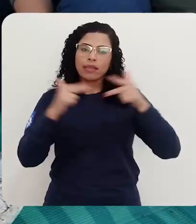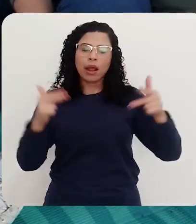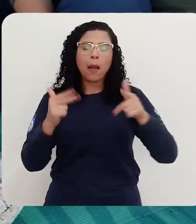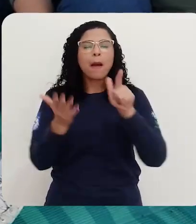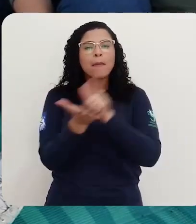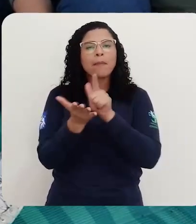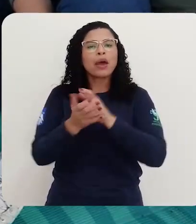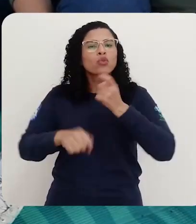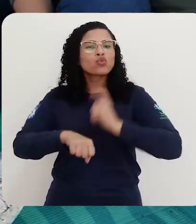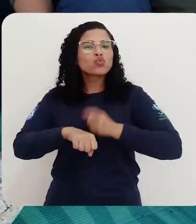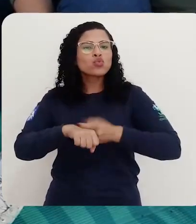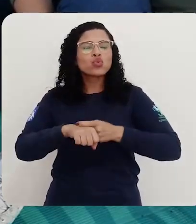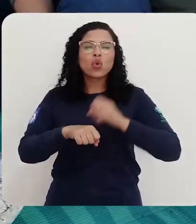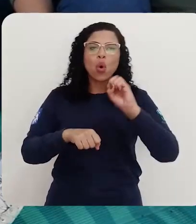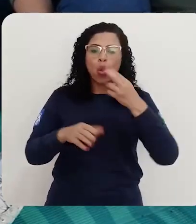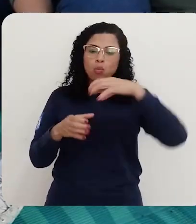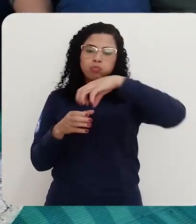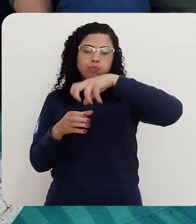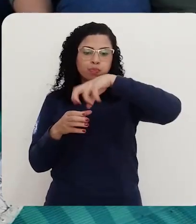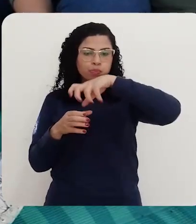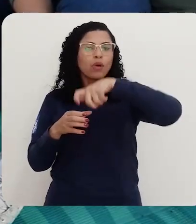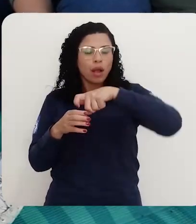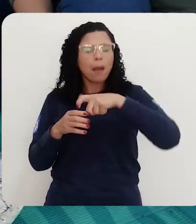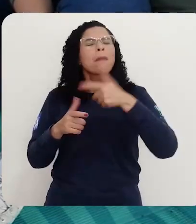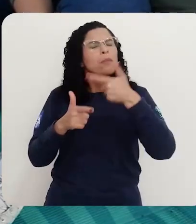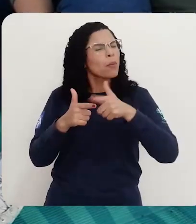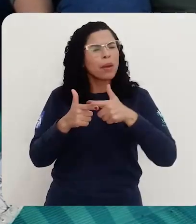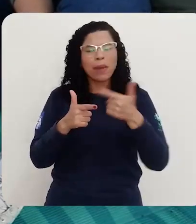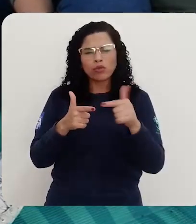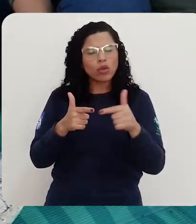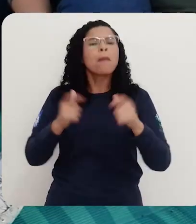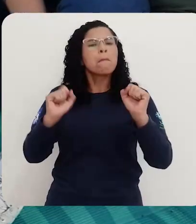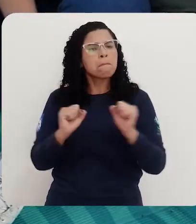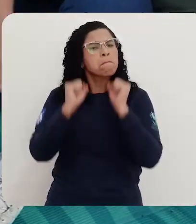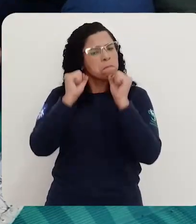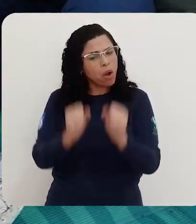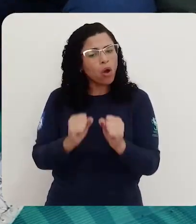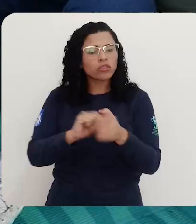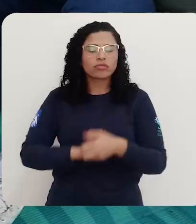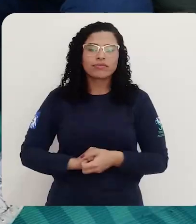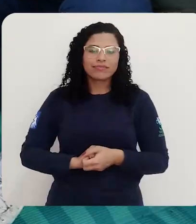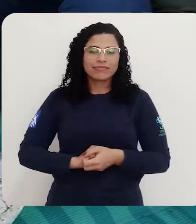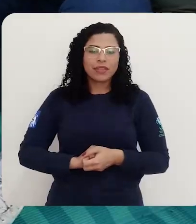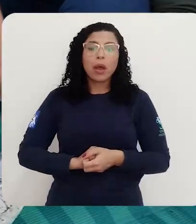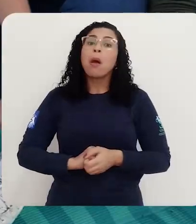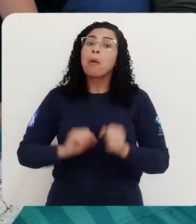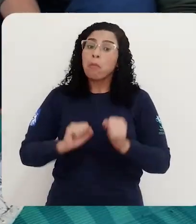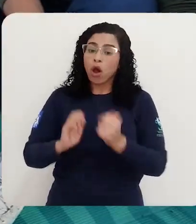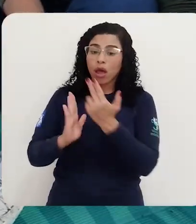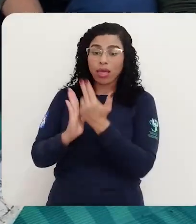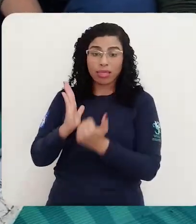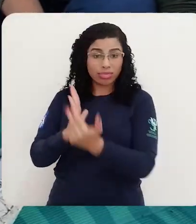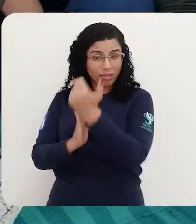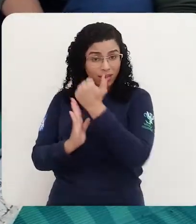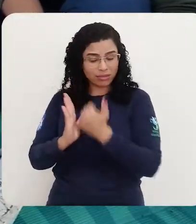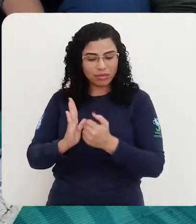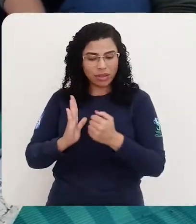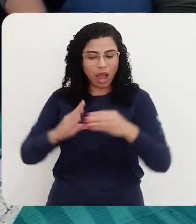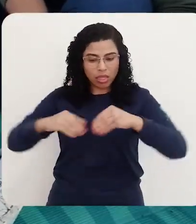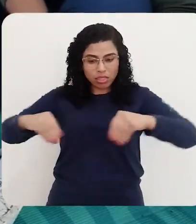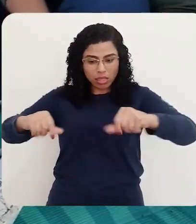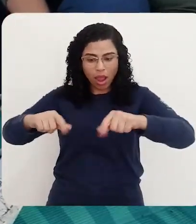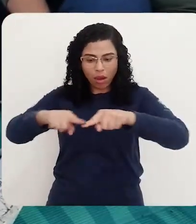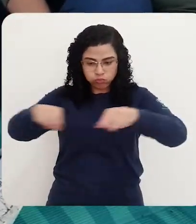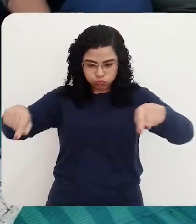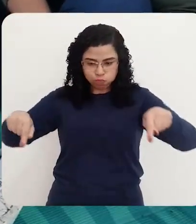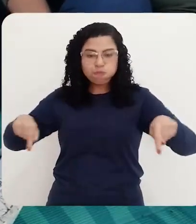outros materiais, como papelão, as próprias tampinhas de garrafa PET, não tem problema. E pode desenhar o tabuleiro na terra e também, pode né? desenhar